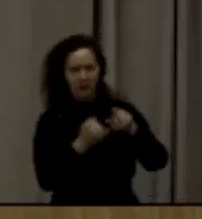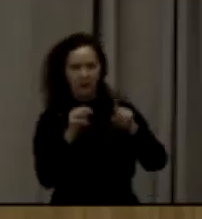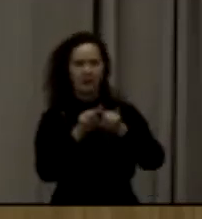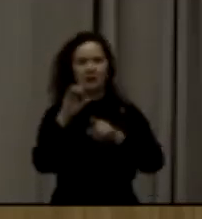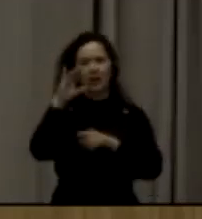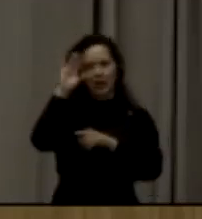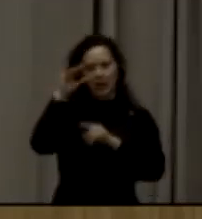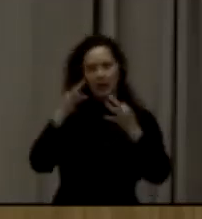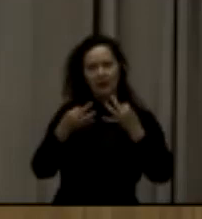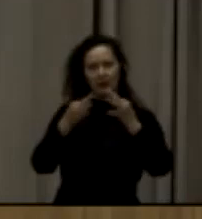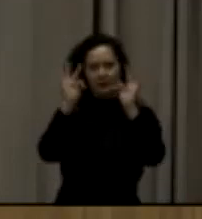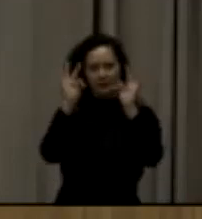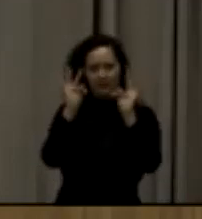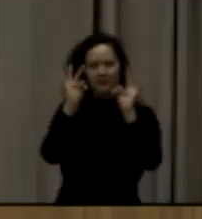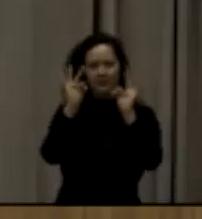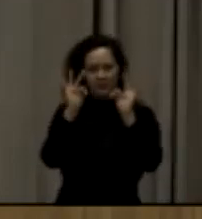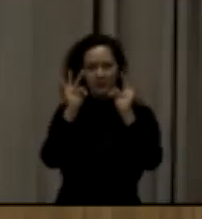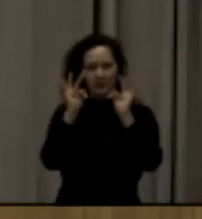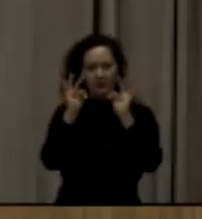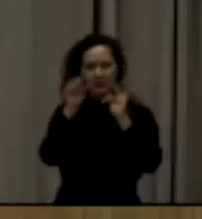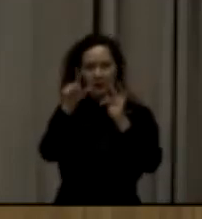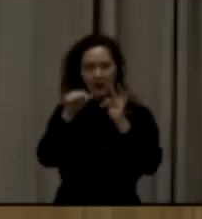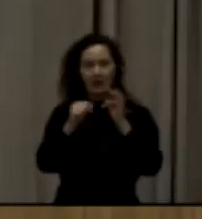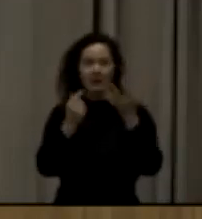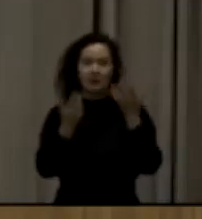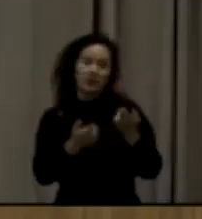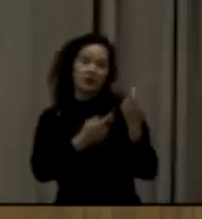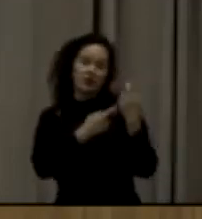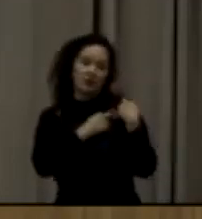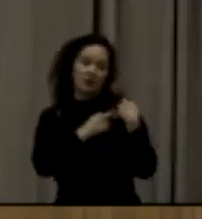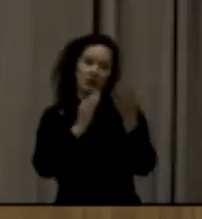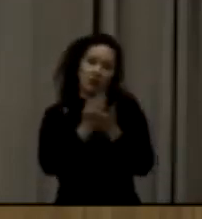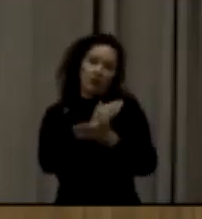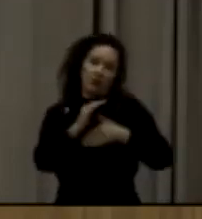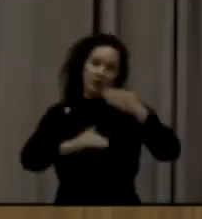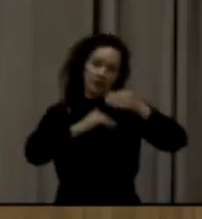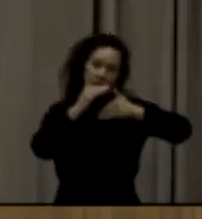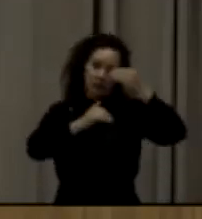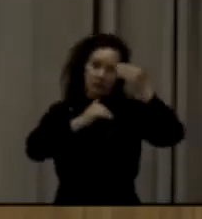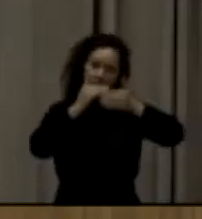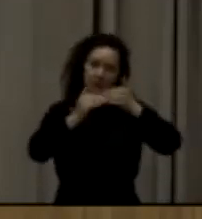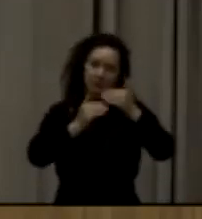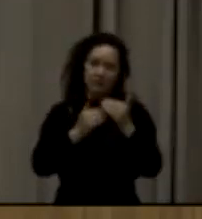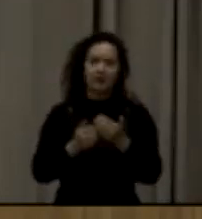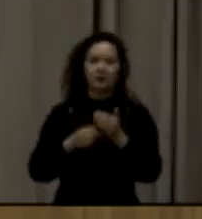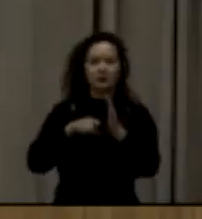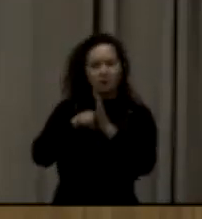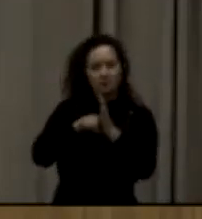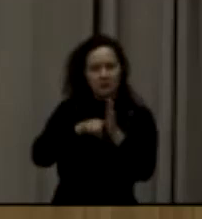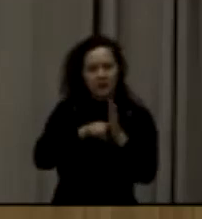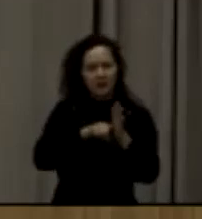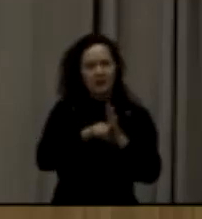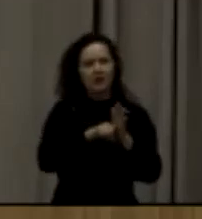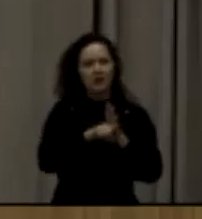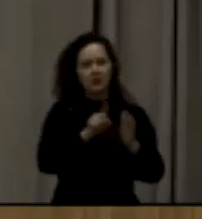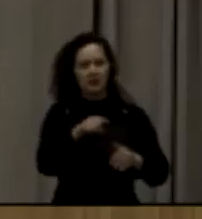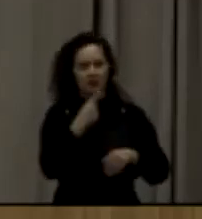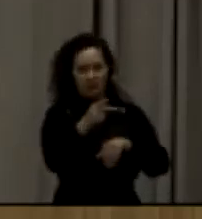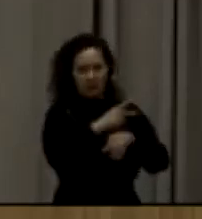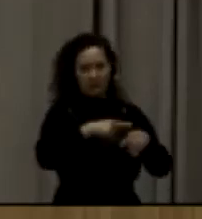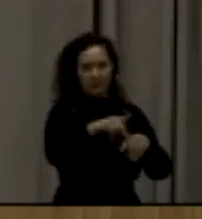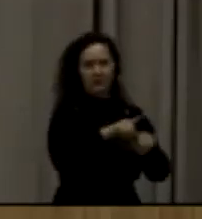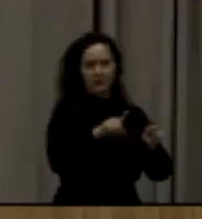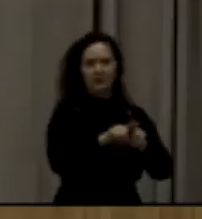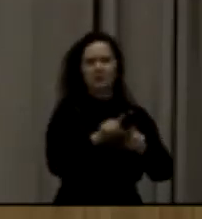de ciência e tecnologia, que elas regem de alguma forma o desenvolvimento de investigações, etc., no nosso